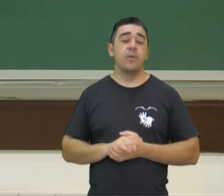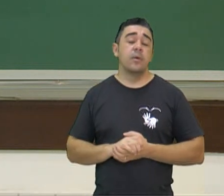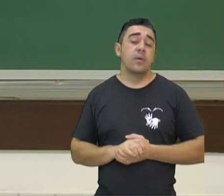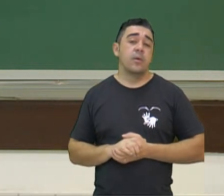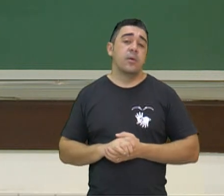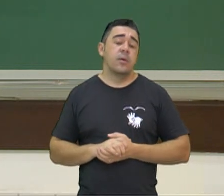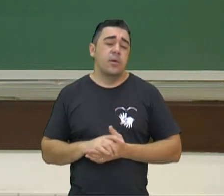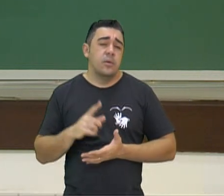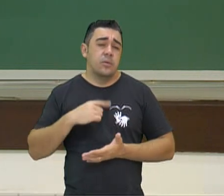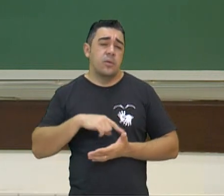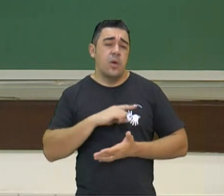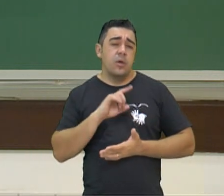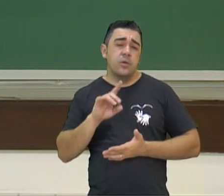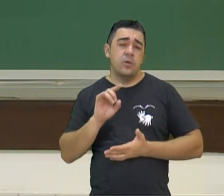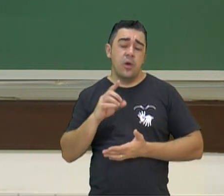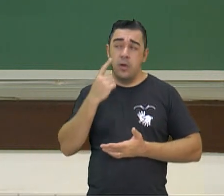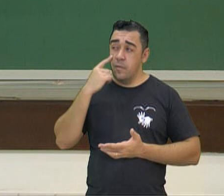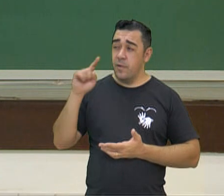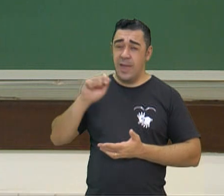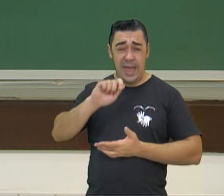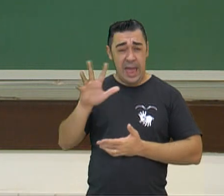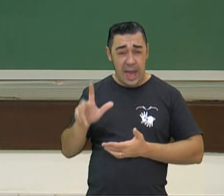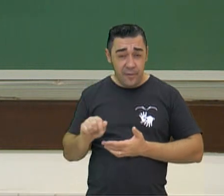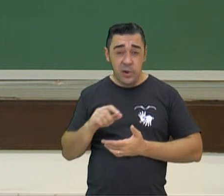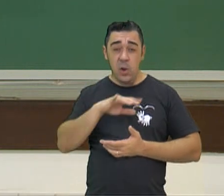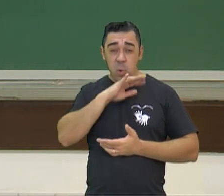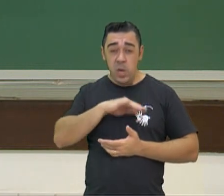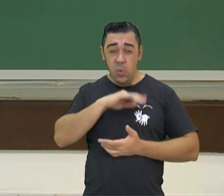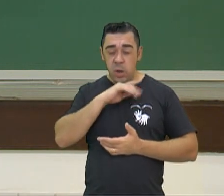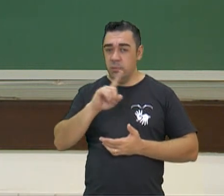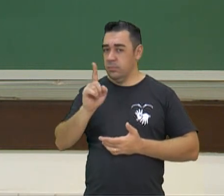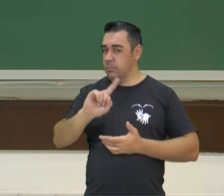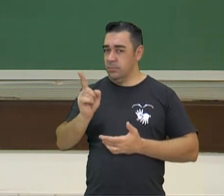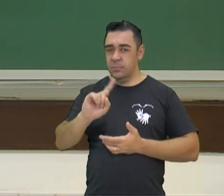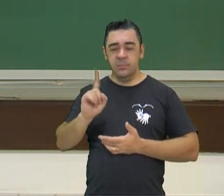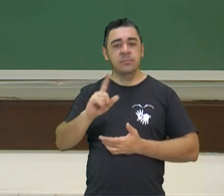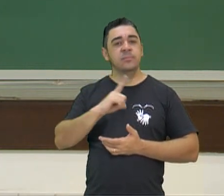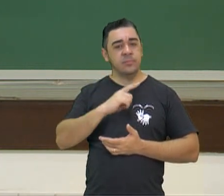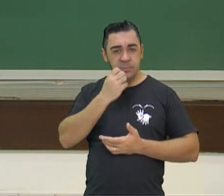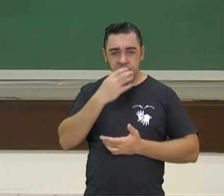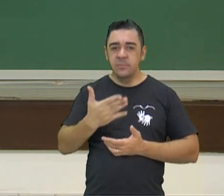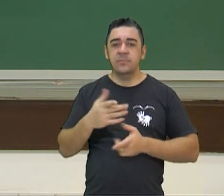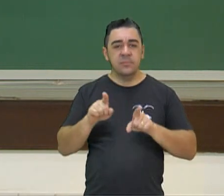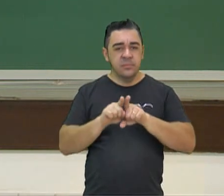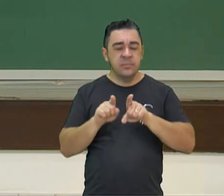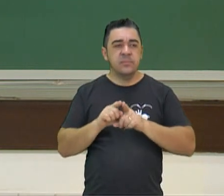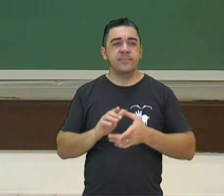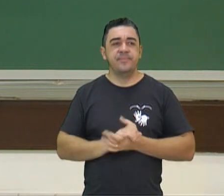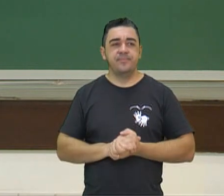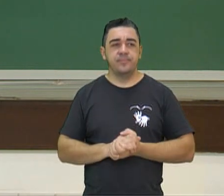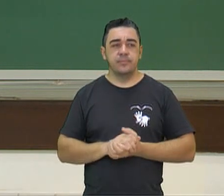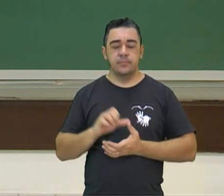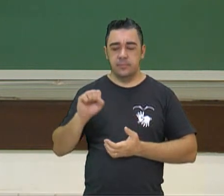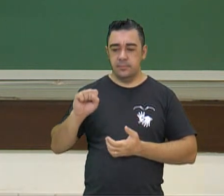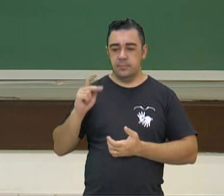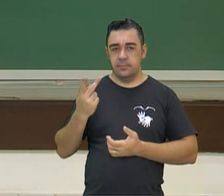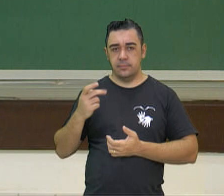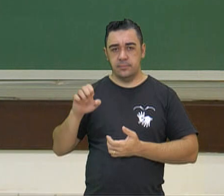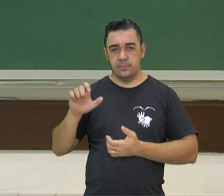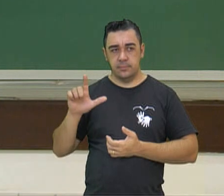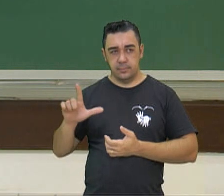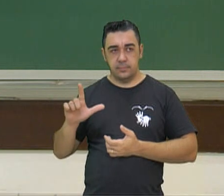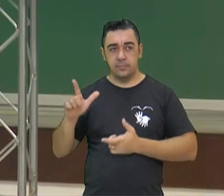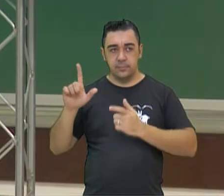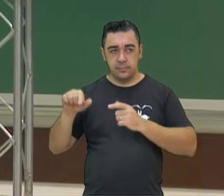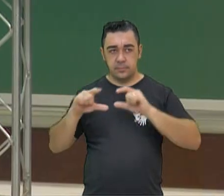nós não termos só imagens negativas deste continente. Sahel é uma faixa, então, ó,